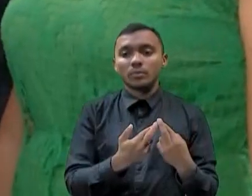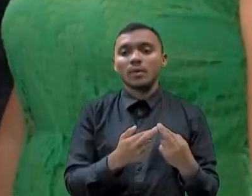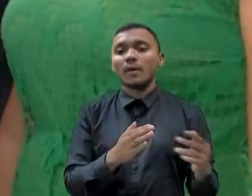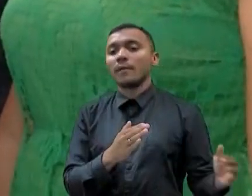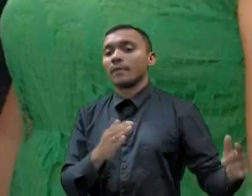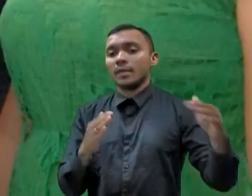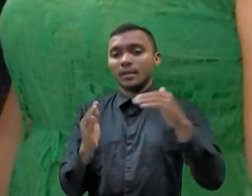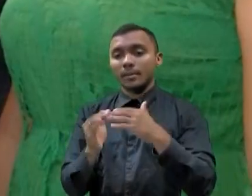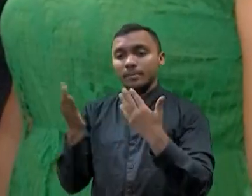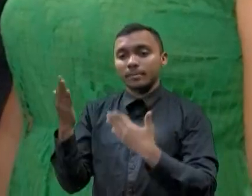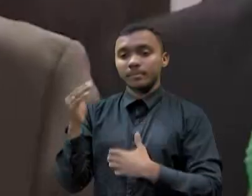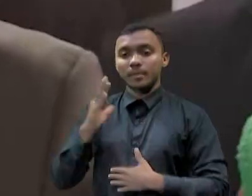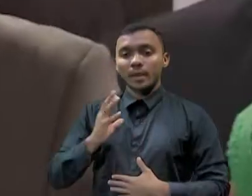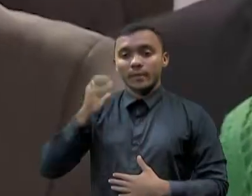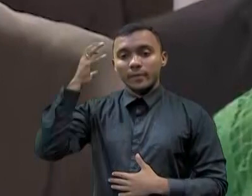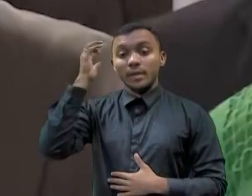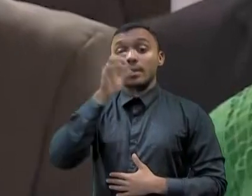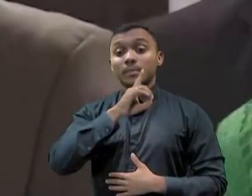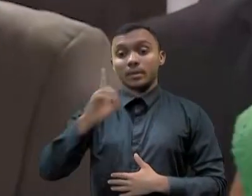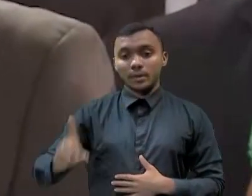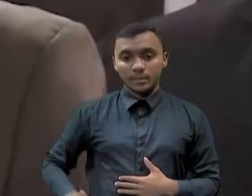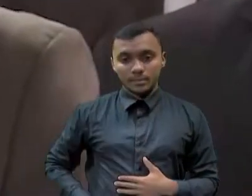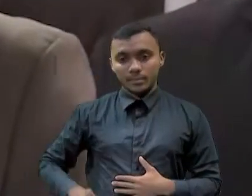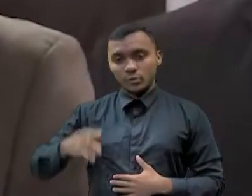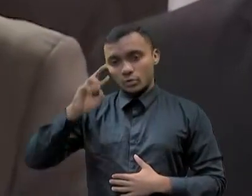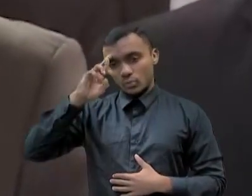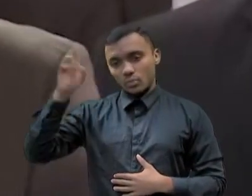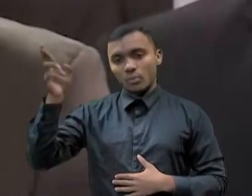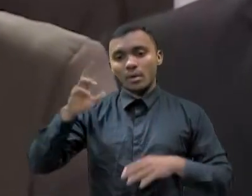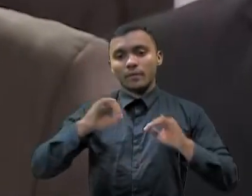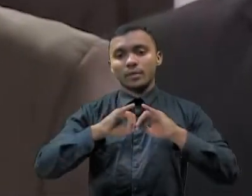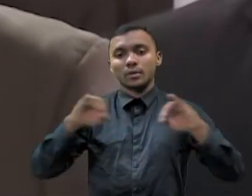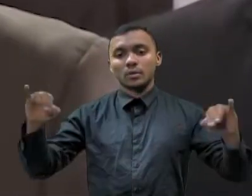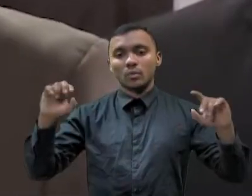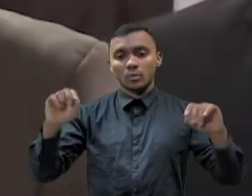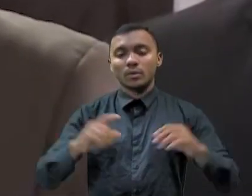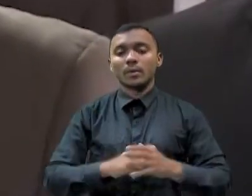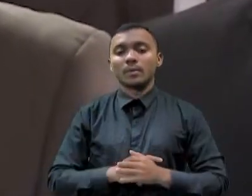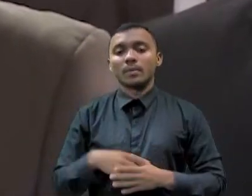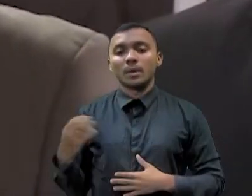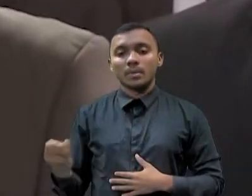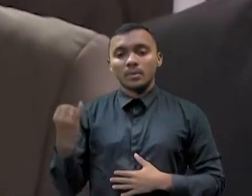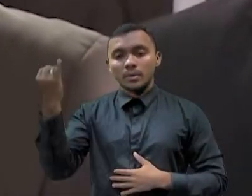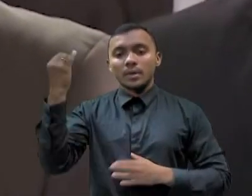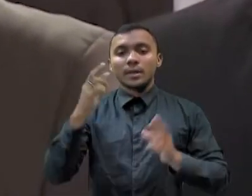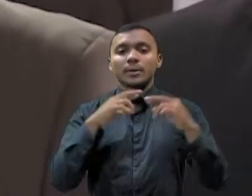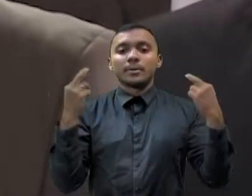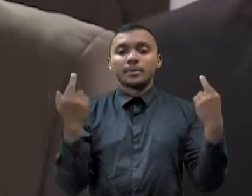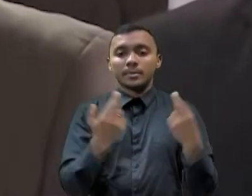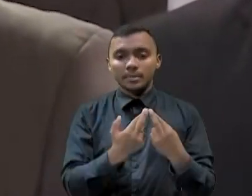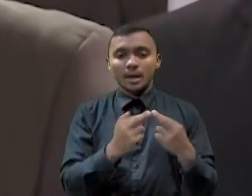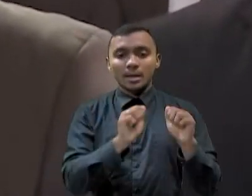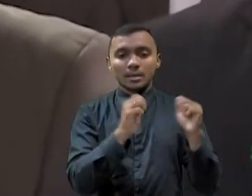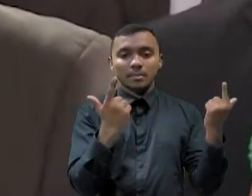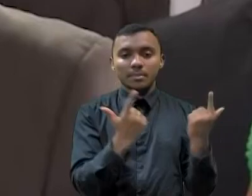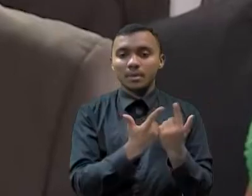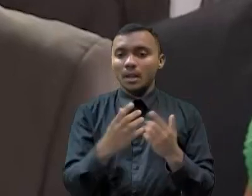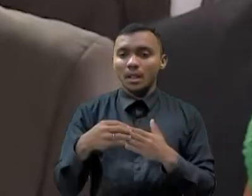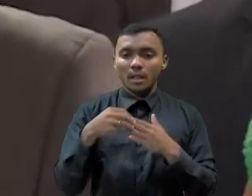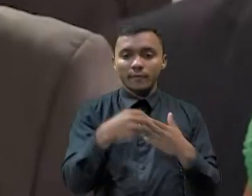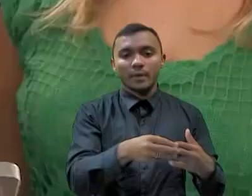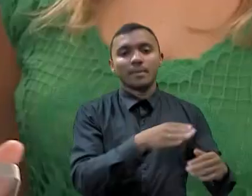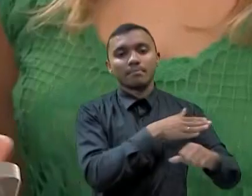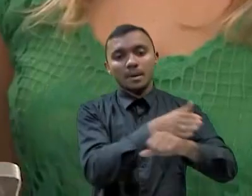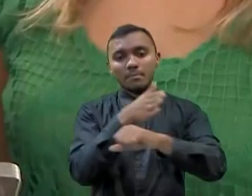Legislativa, deputado Evandro Leitão, falou em entrevista coletiva sobre a importância de levar os trabalhos da casa para todas as regiões